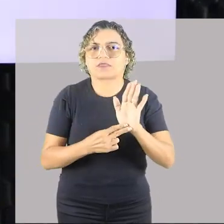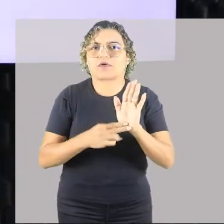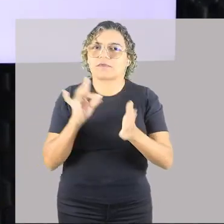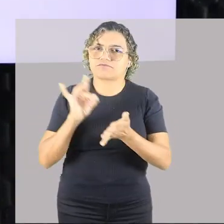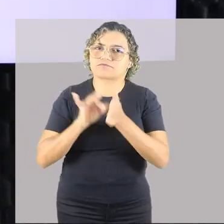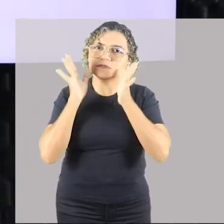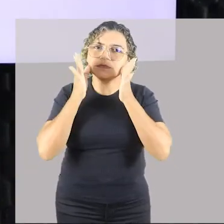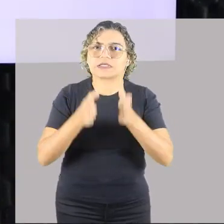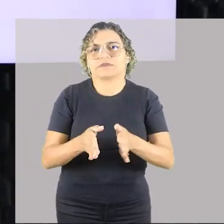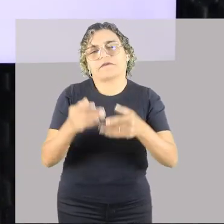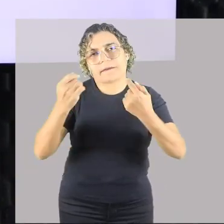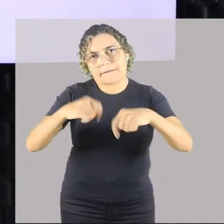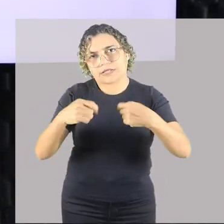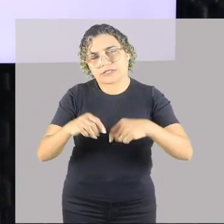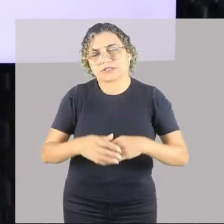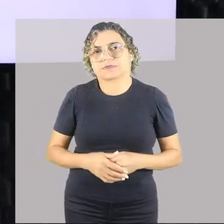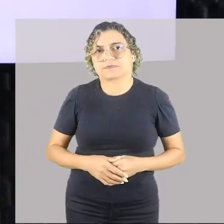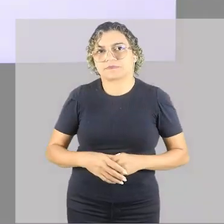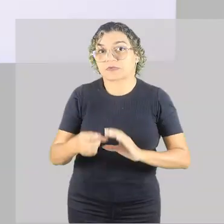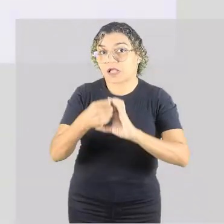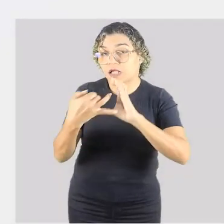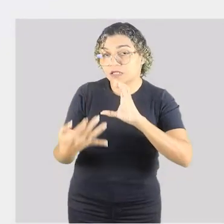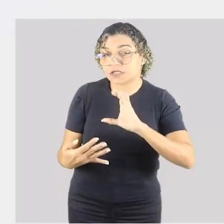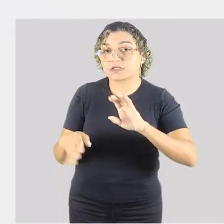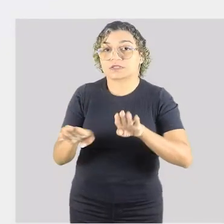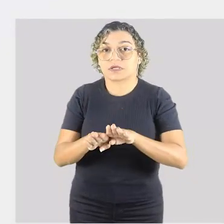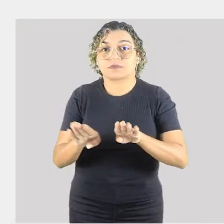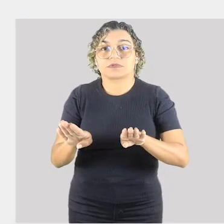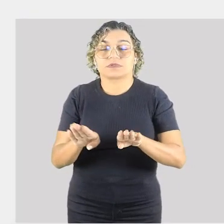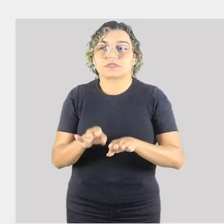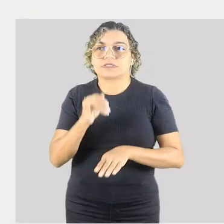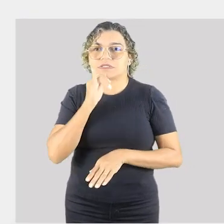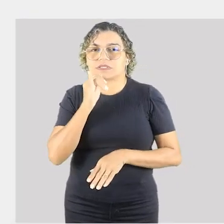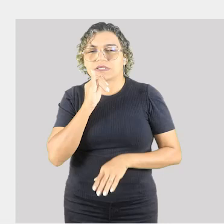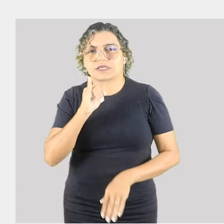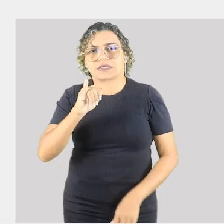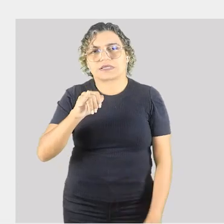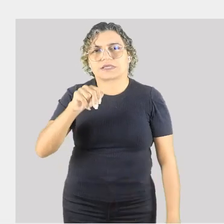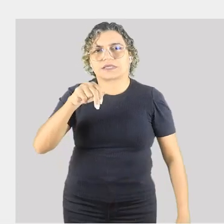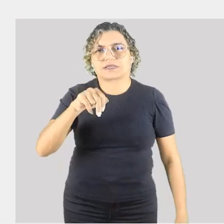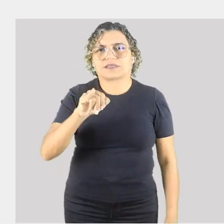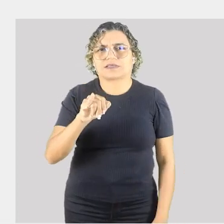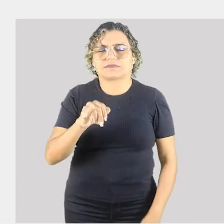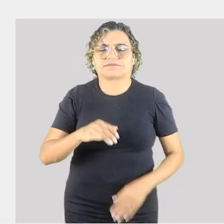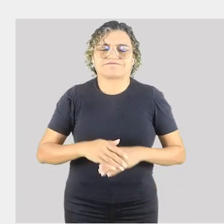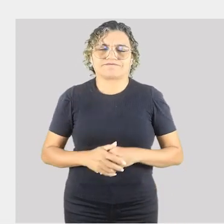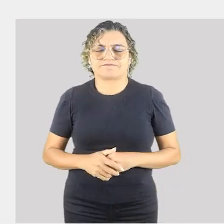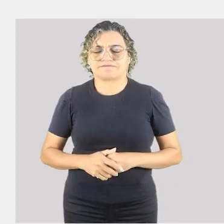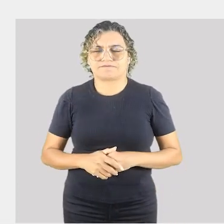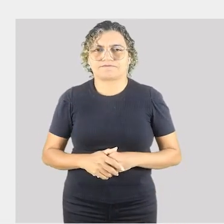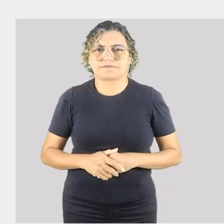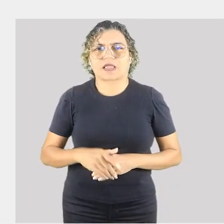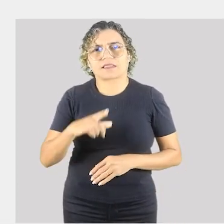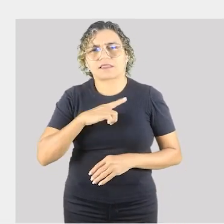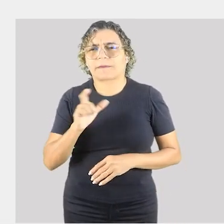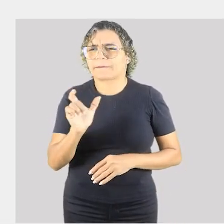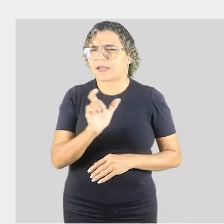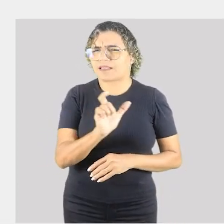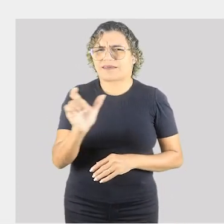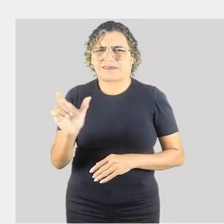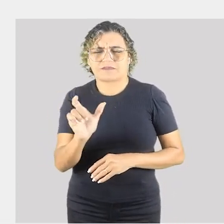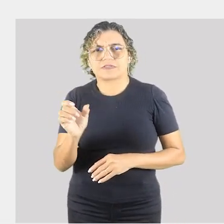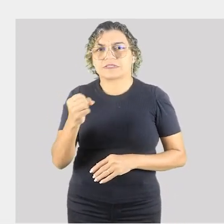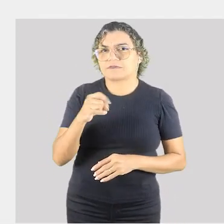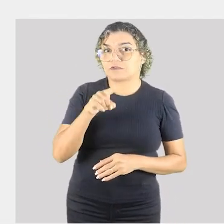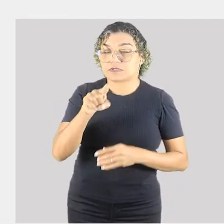norma específica para isso. Ainda das características, nós temos a inderrogabilidade ou a irrenunciabilidade.